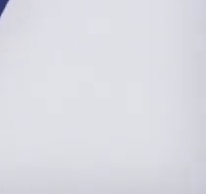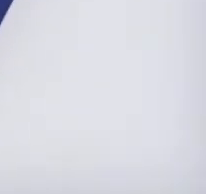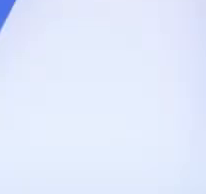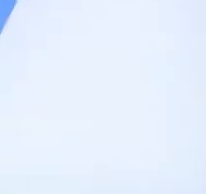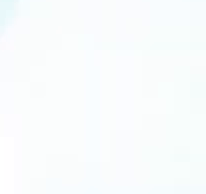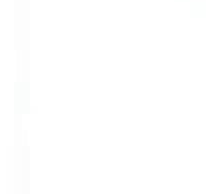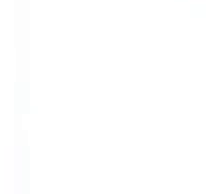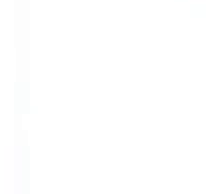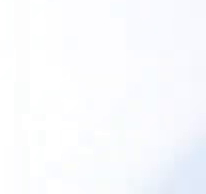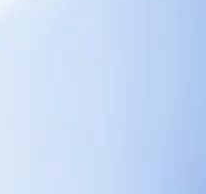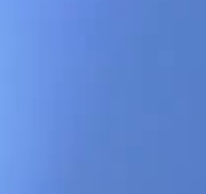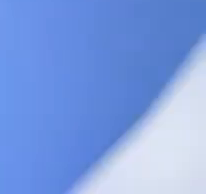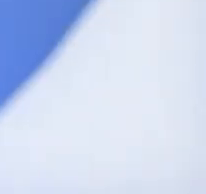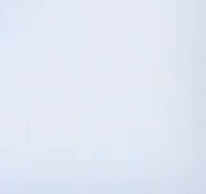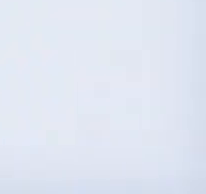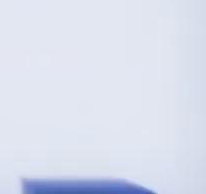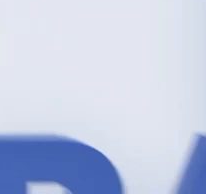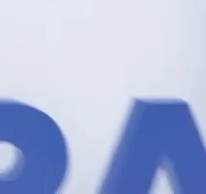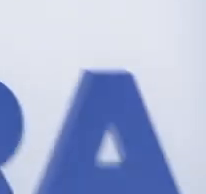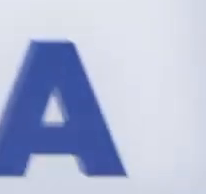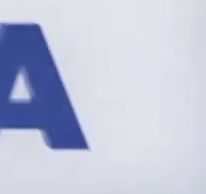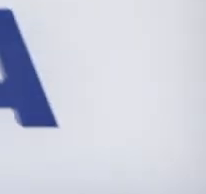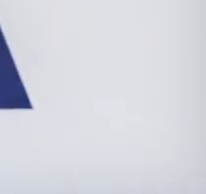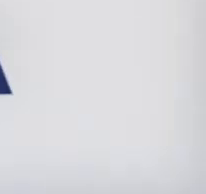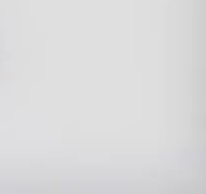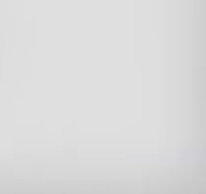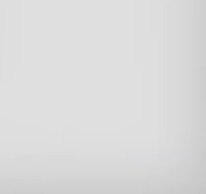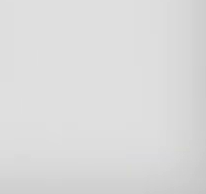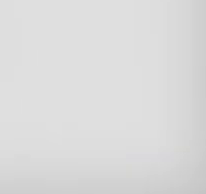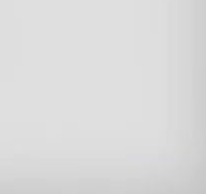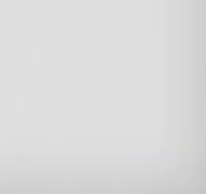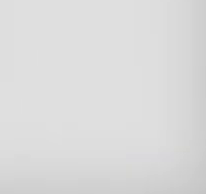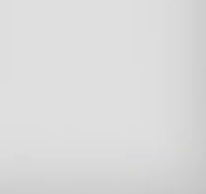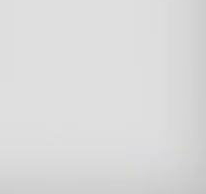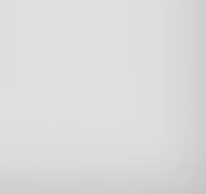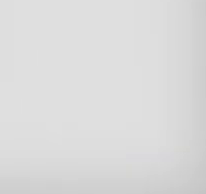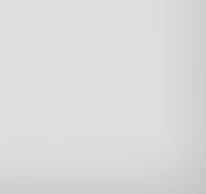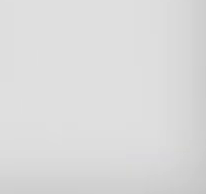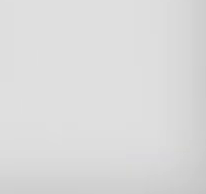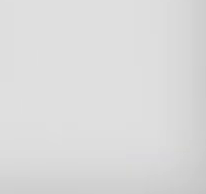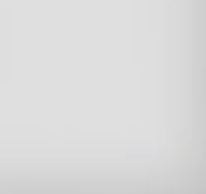TV Câmara, Campinas.